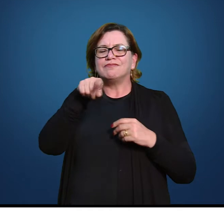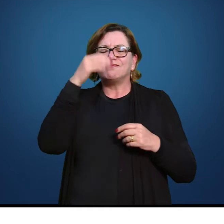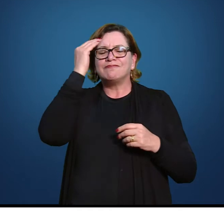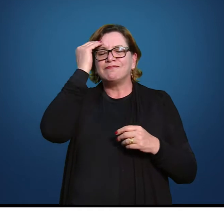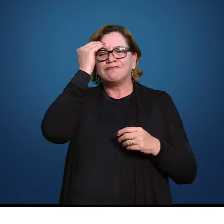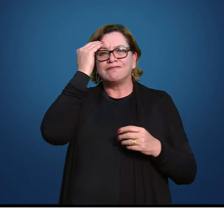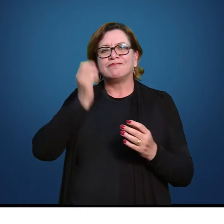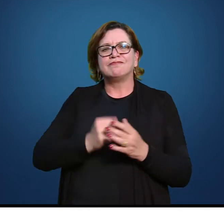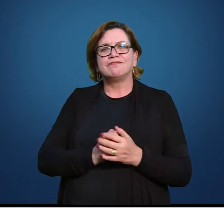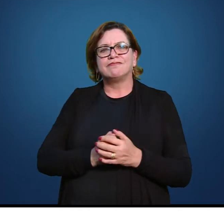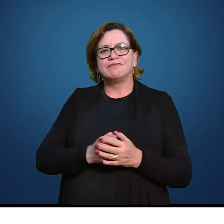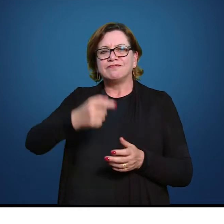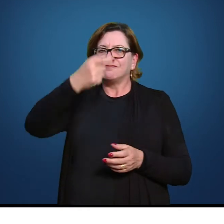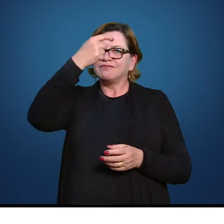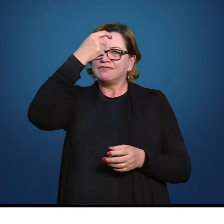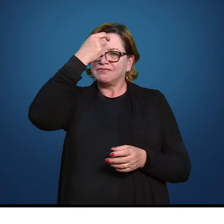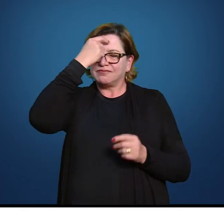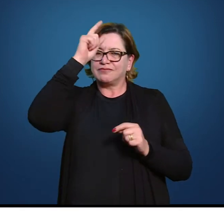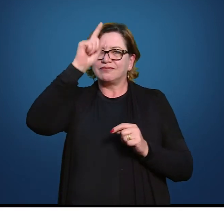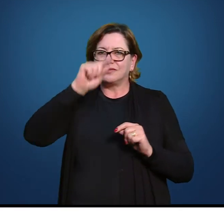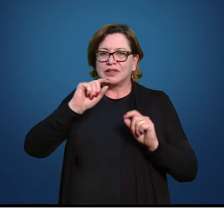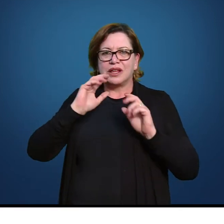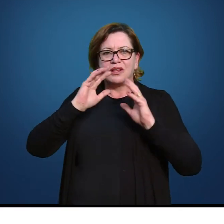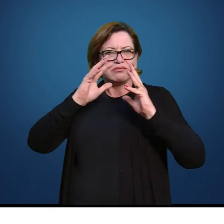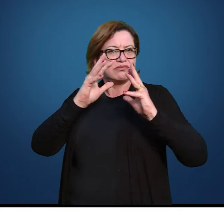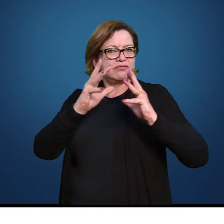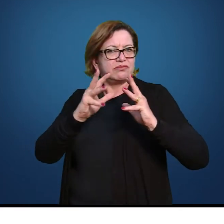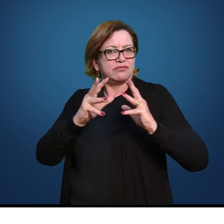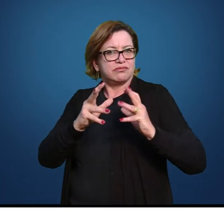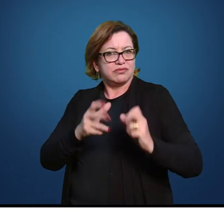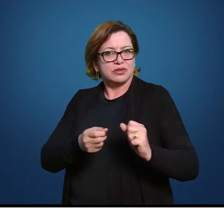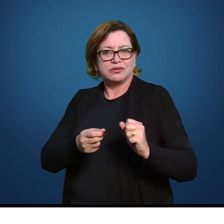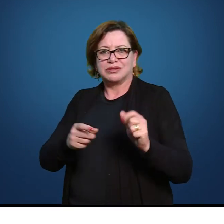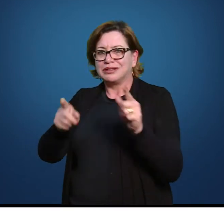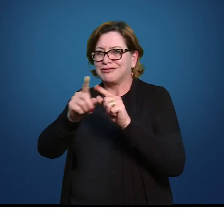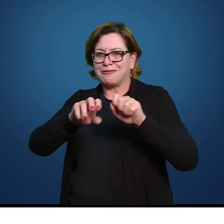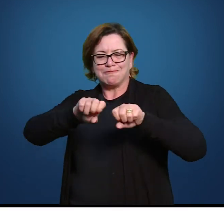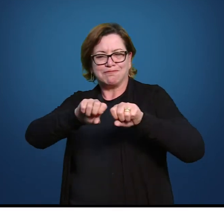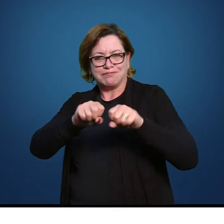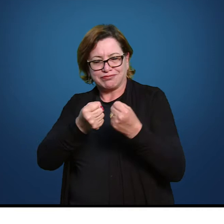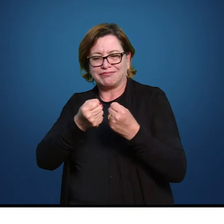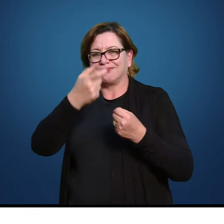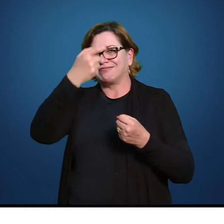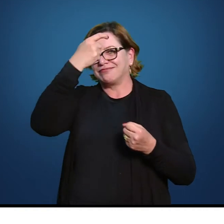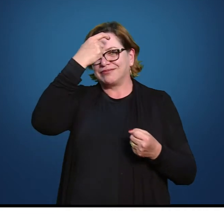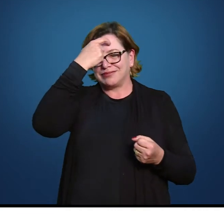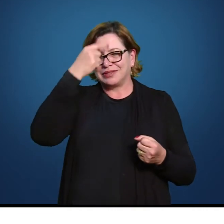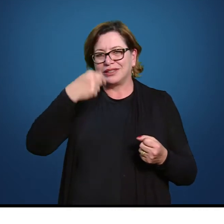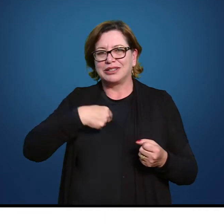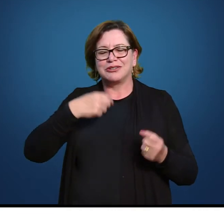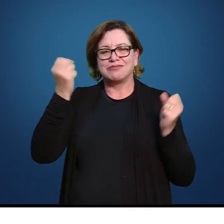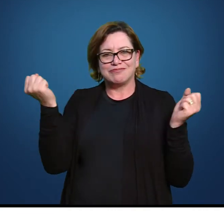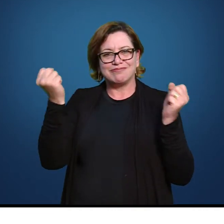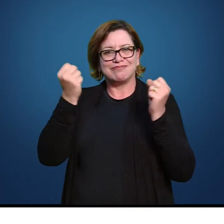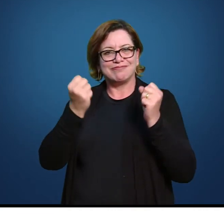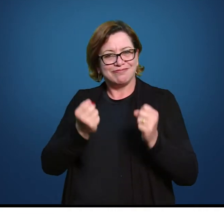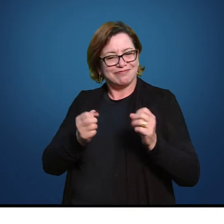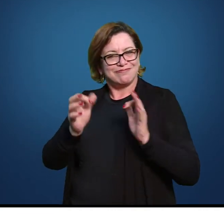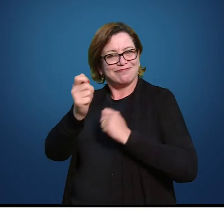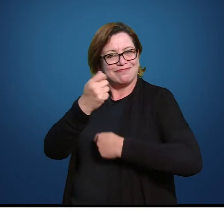entender? A moralidade é tudo aquilo que eu não venha ferir a moral, que eu possa governar de uma forma